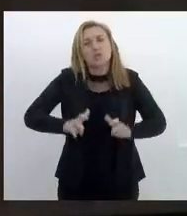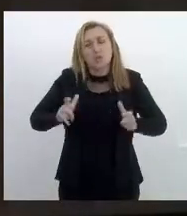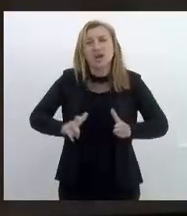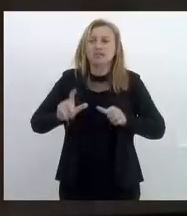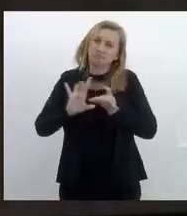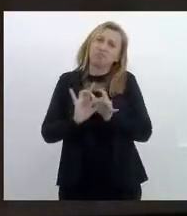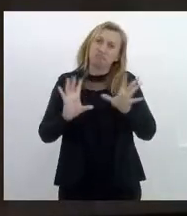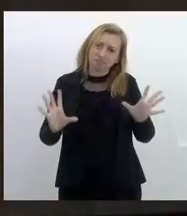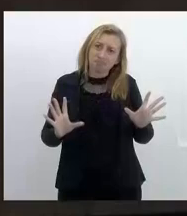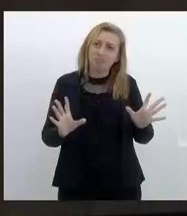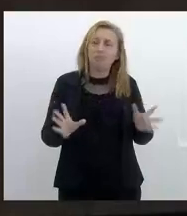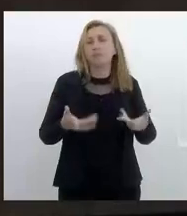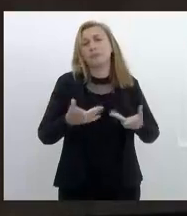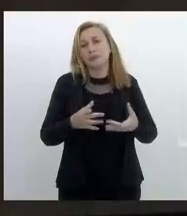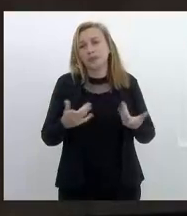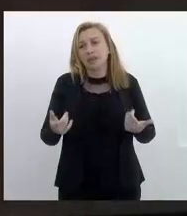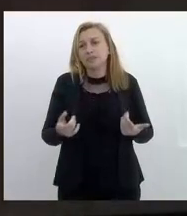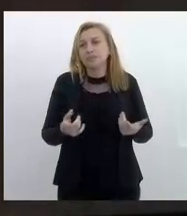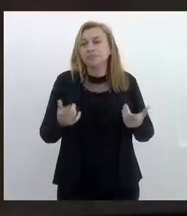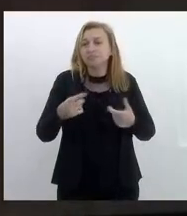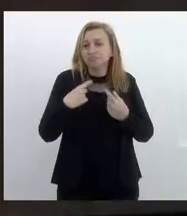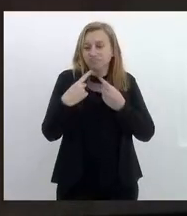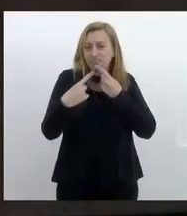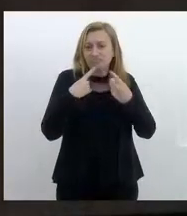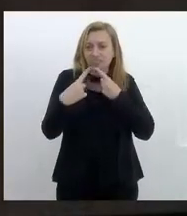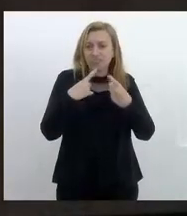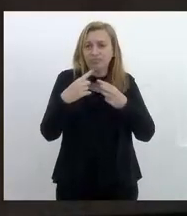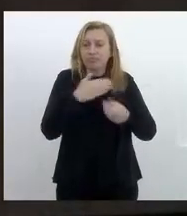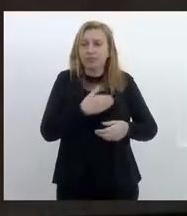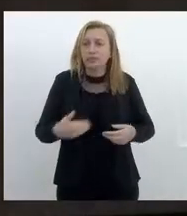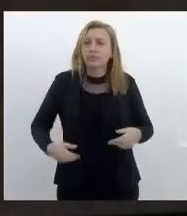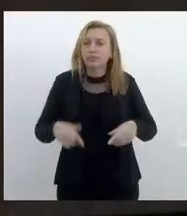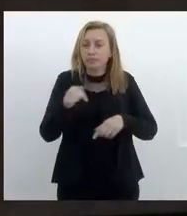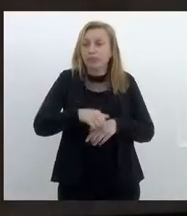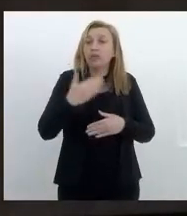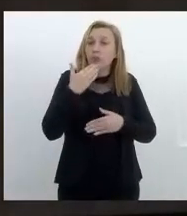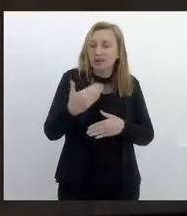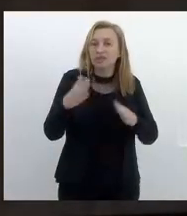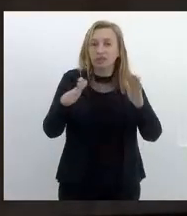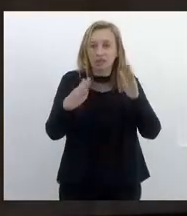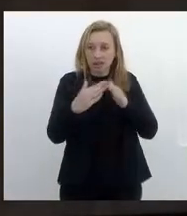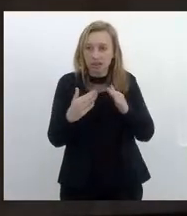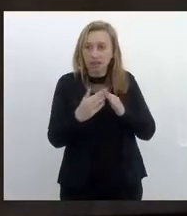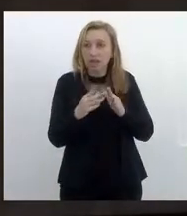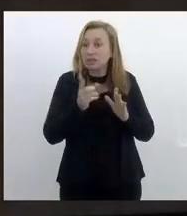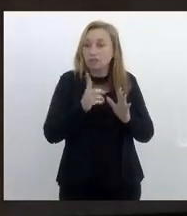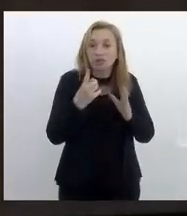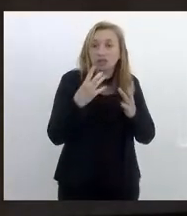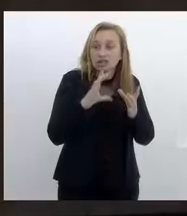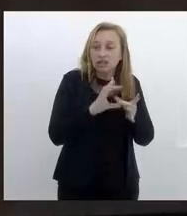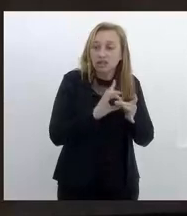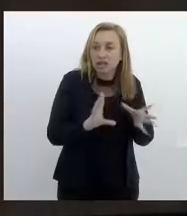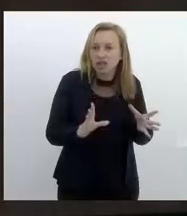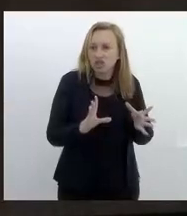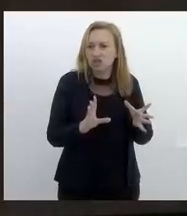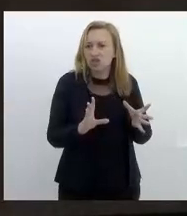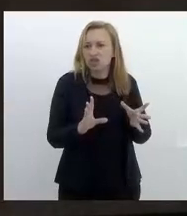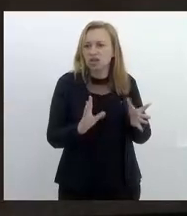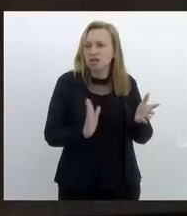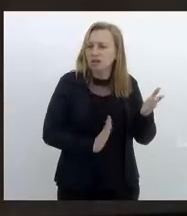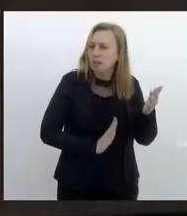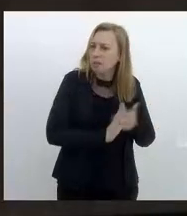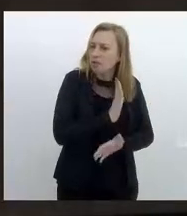democrático e que abriu este espaço para a gente criar um debate Público aqui eu peço a essa casa que não deixe passar essa atrocidade